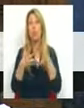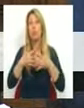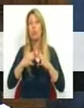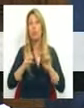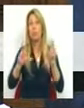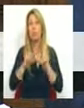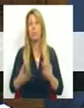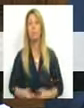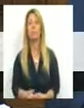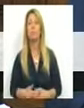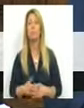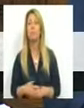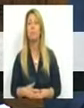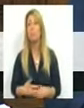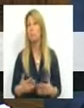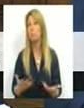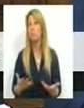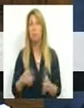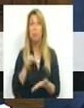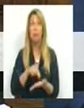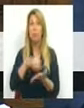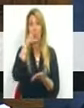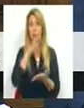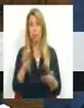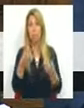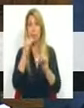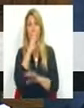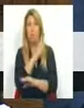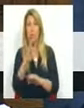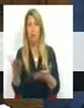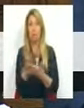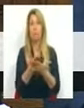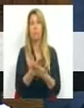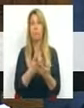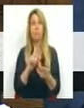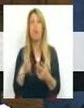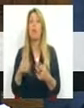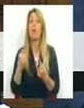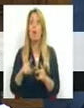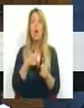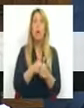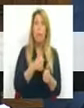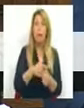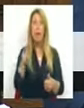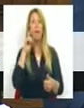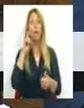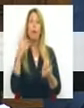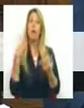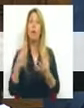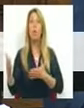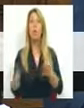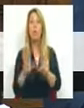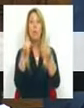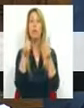reestruturação. A posição do Estado era sempre uma posição não executiva de acompanhar, de garantir que se estava a caminhar na